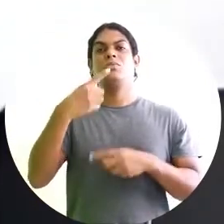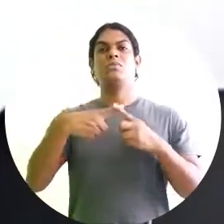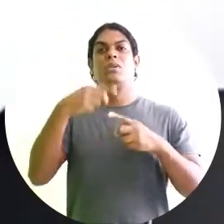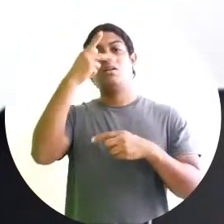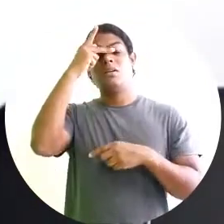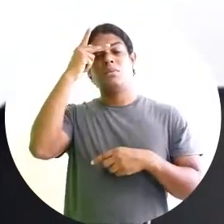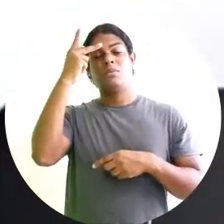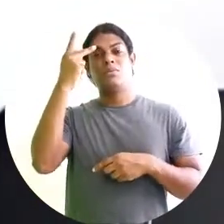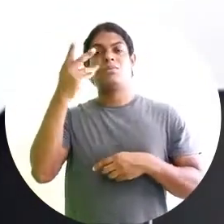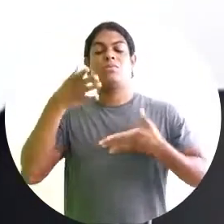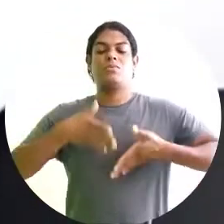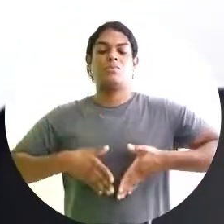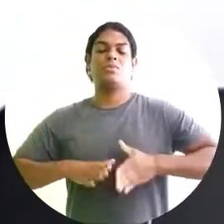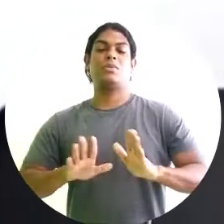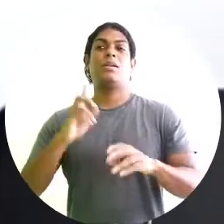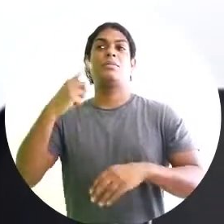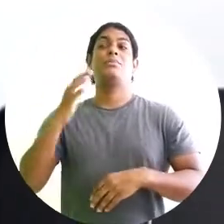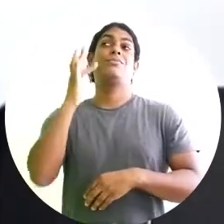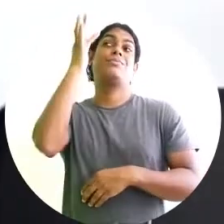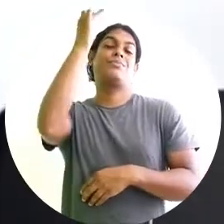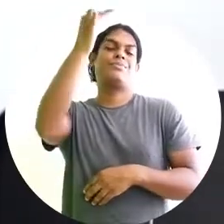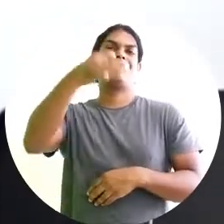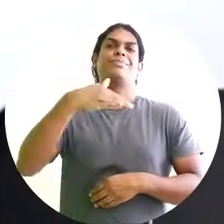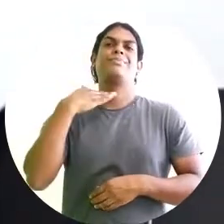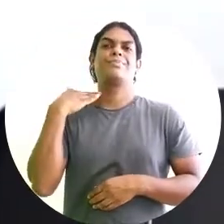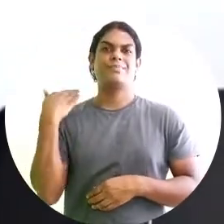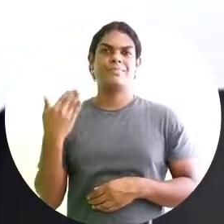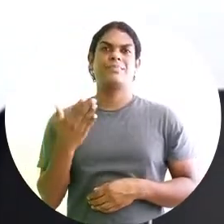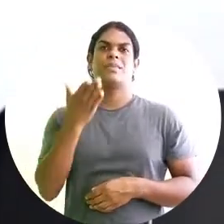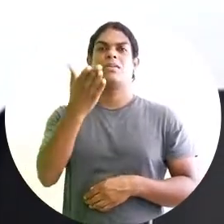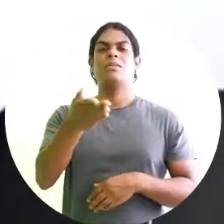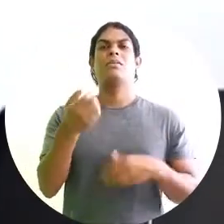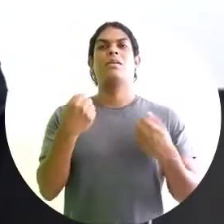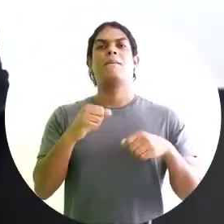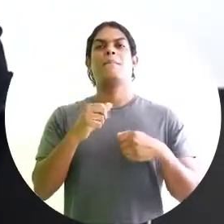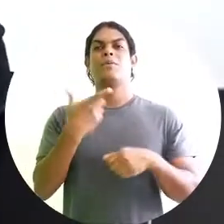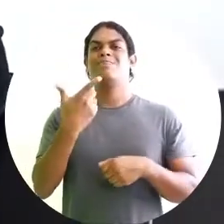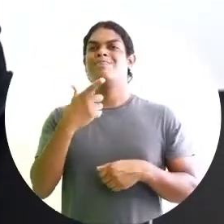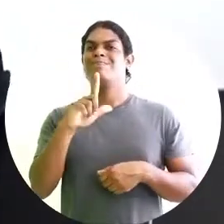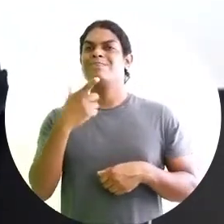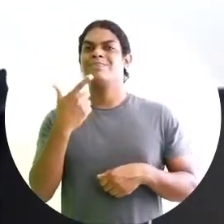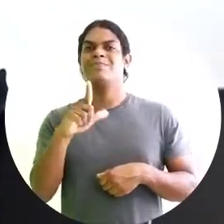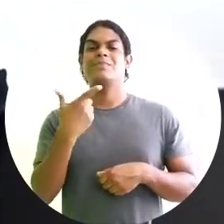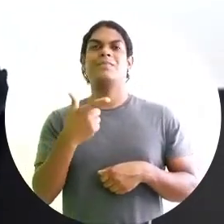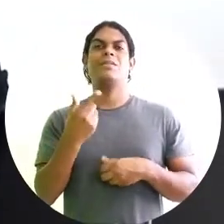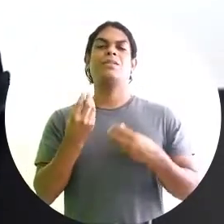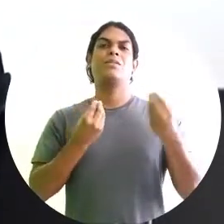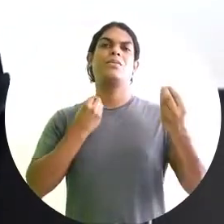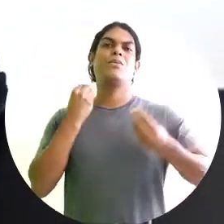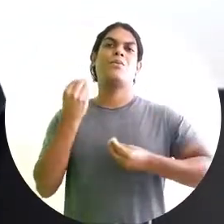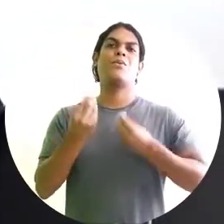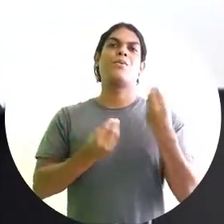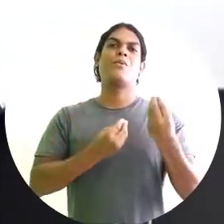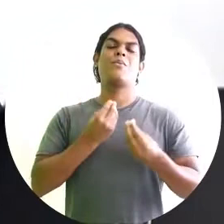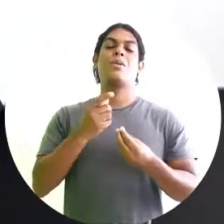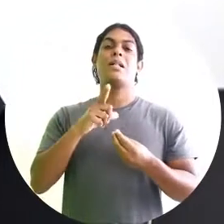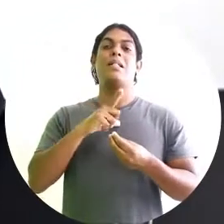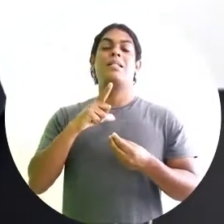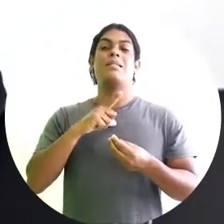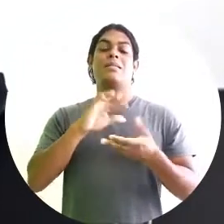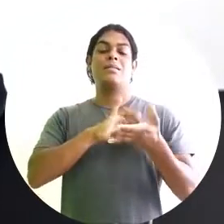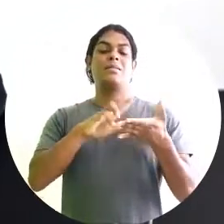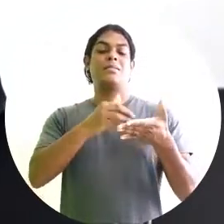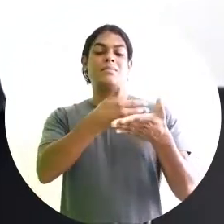dia podem morrer, ou seja, fechar. Assim sendo, você pode não ter mais a condição de ter